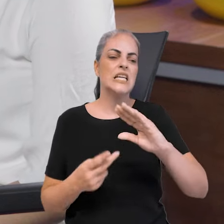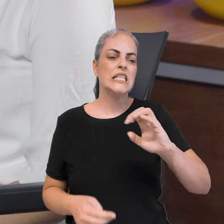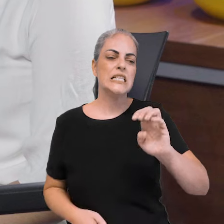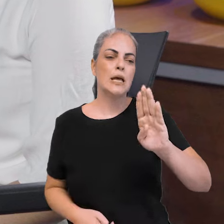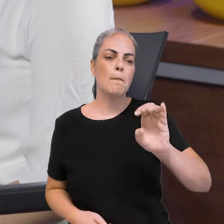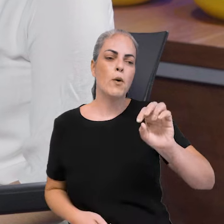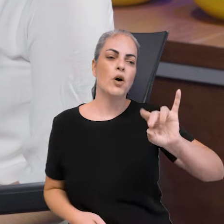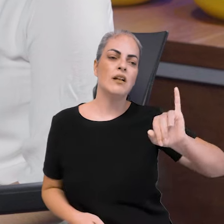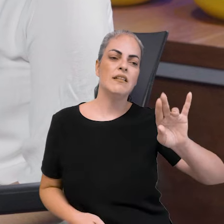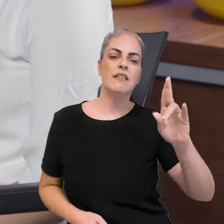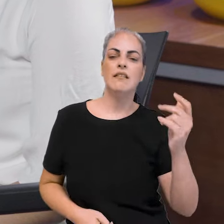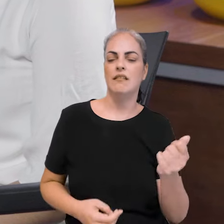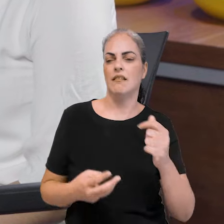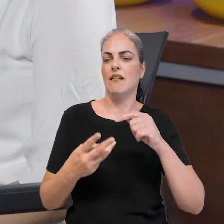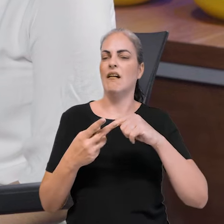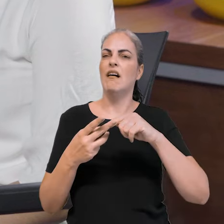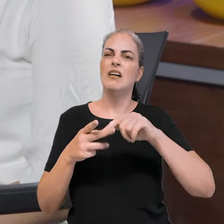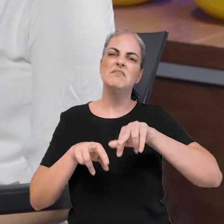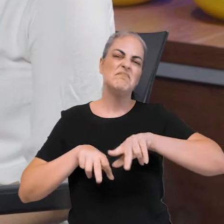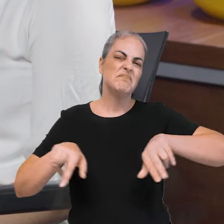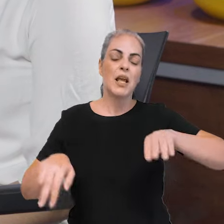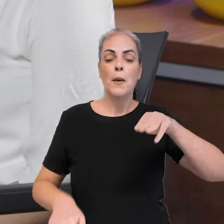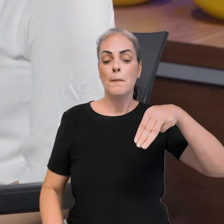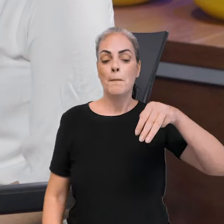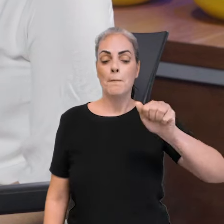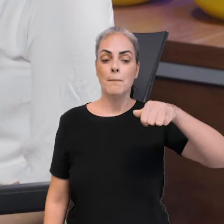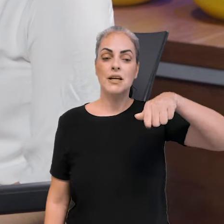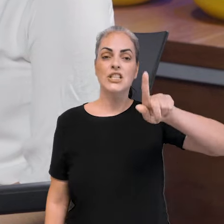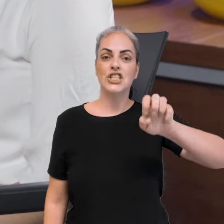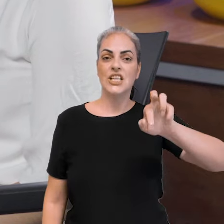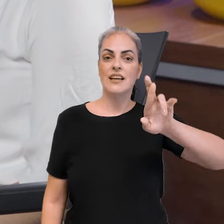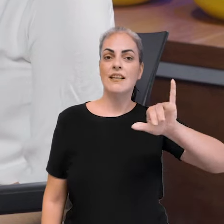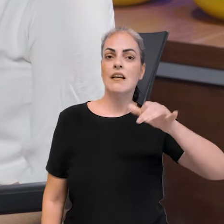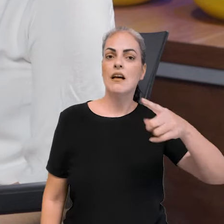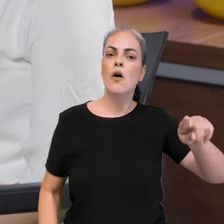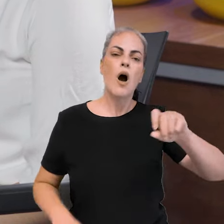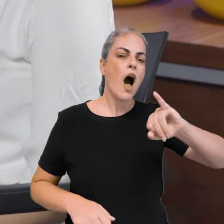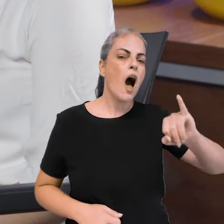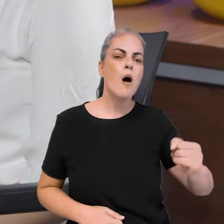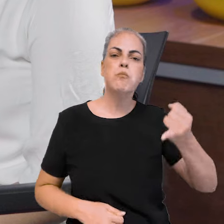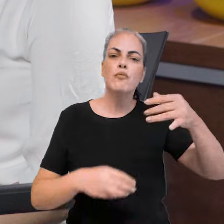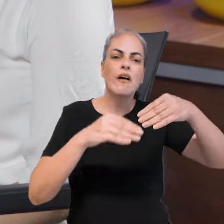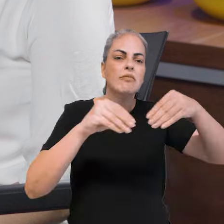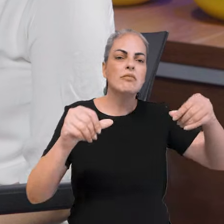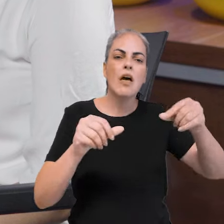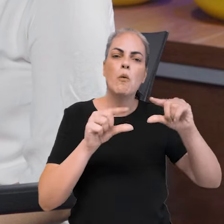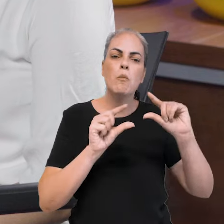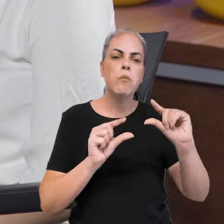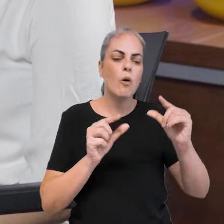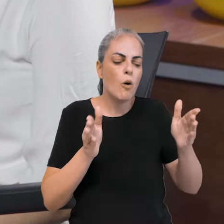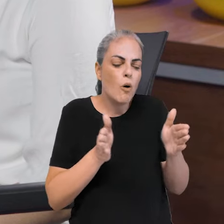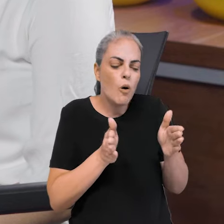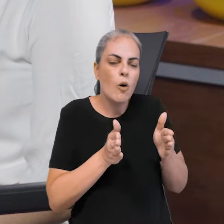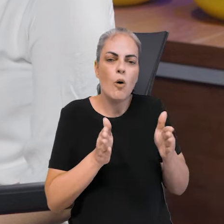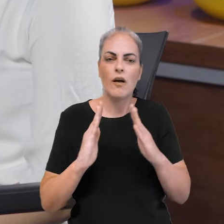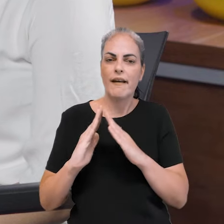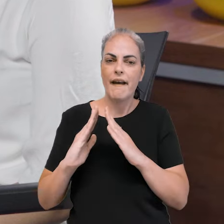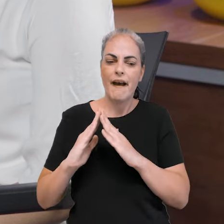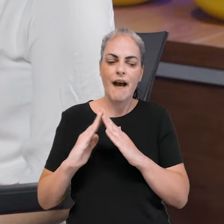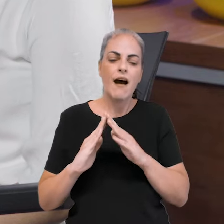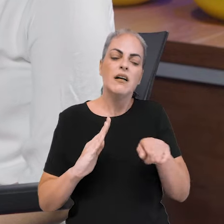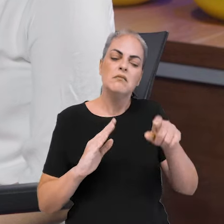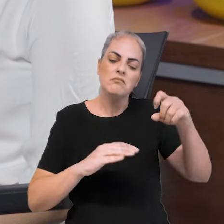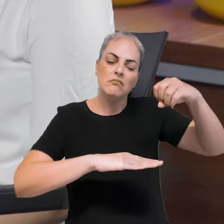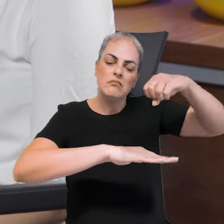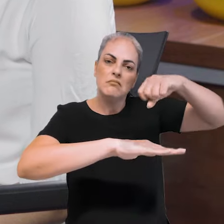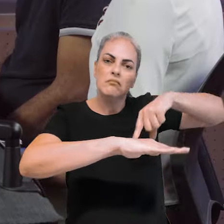cebolinha, manjericão, enfim, no canto de casa, nos cantinhos ali que a calçada começa a sair, você pode plantar ali